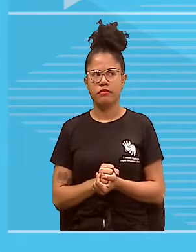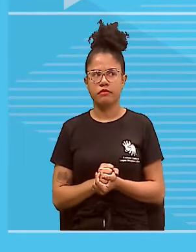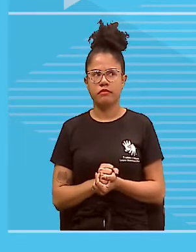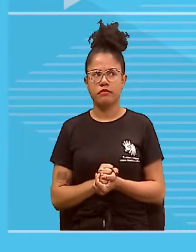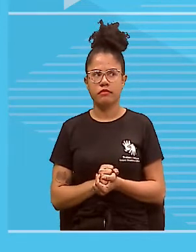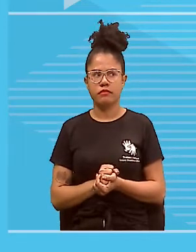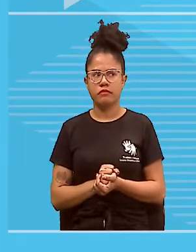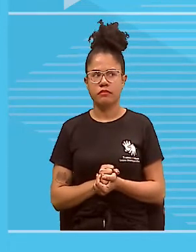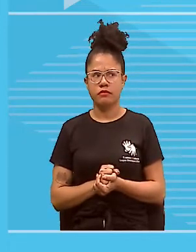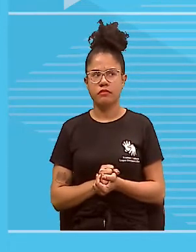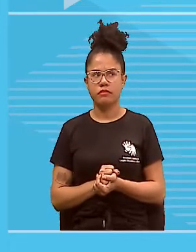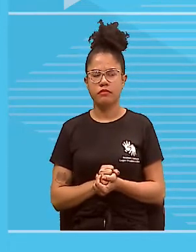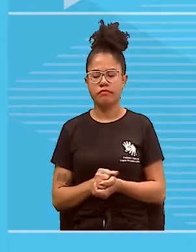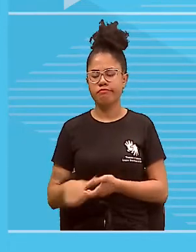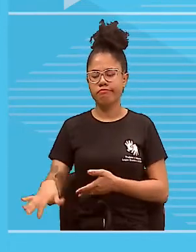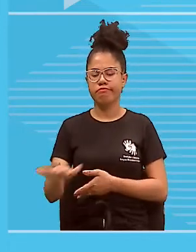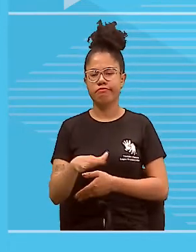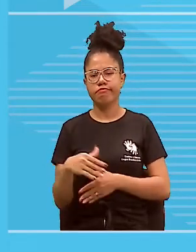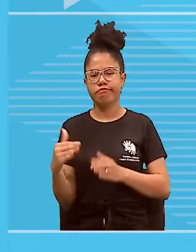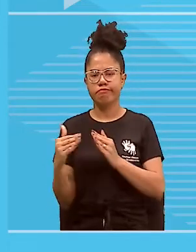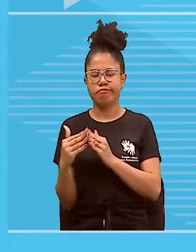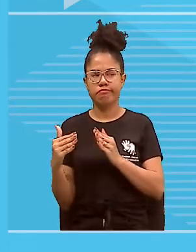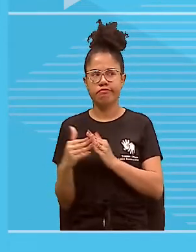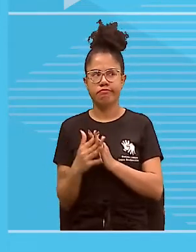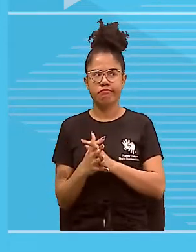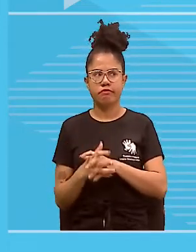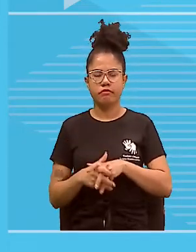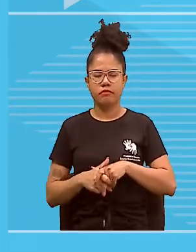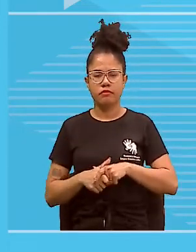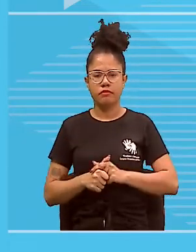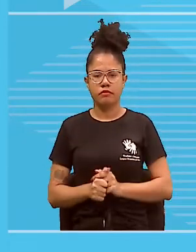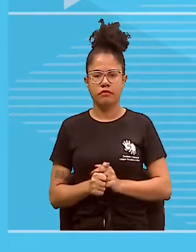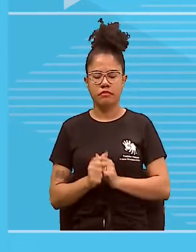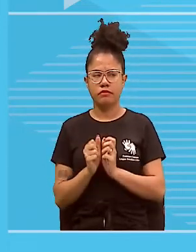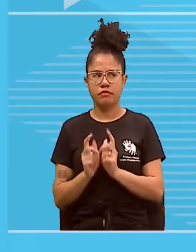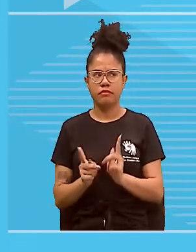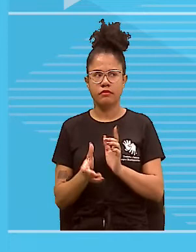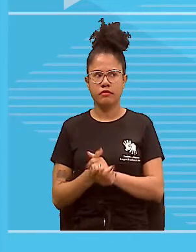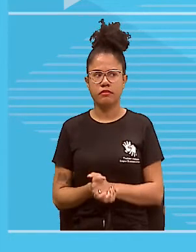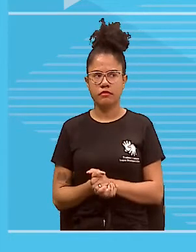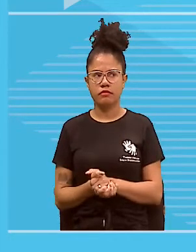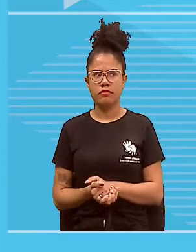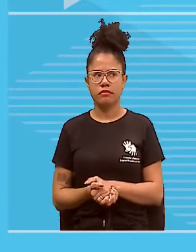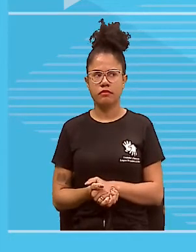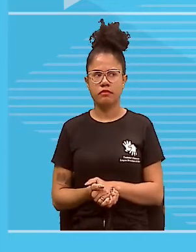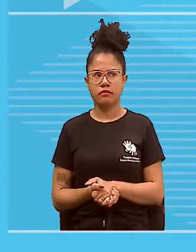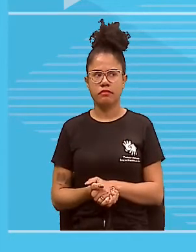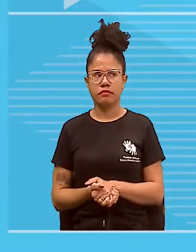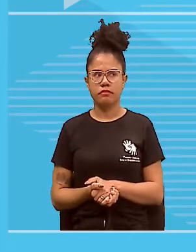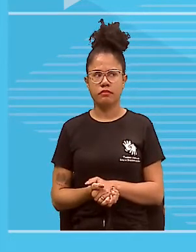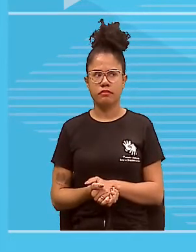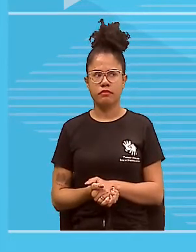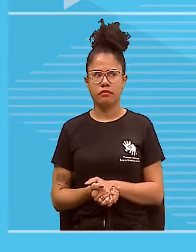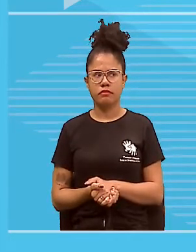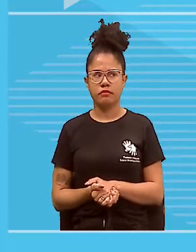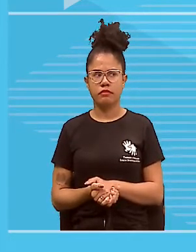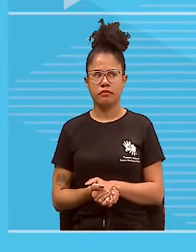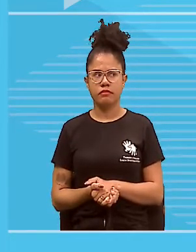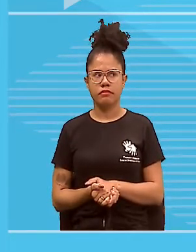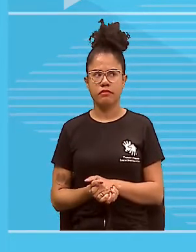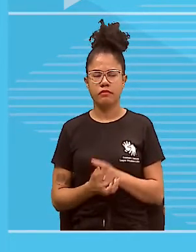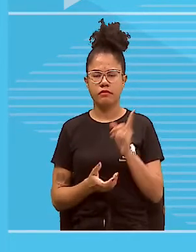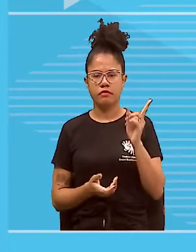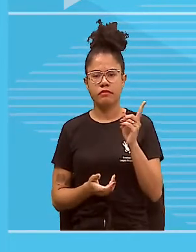um pedaço de terra é evidentemente são aqueles que não estão fugindo dos Sertões do